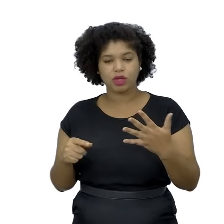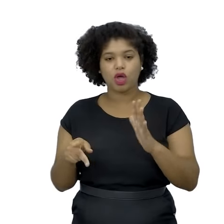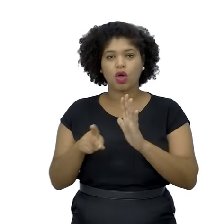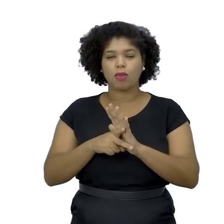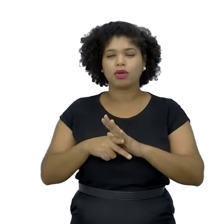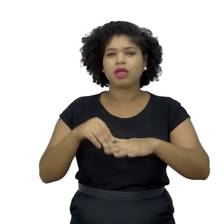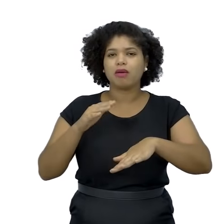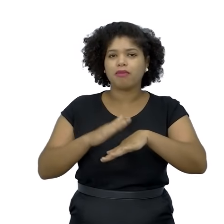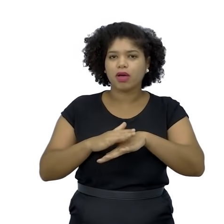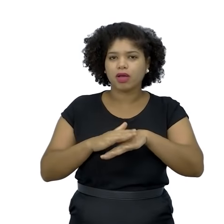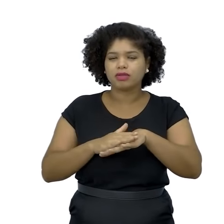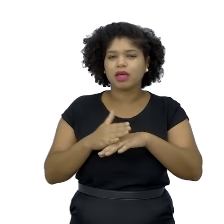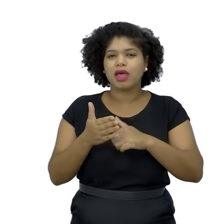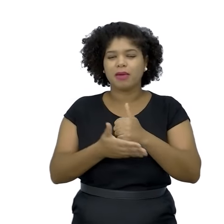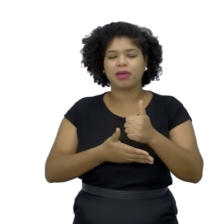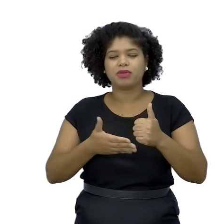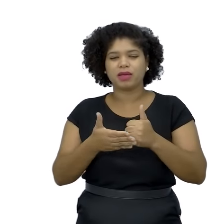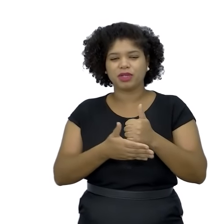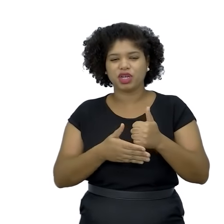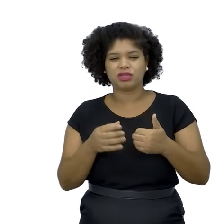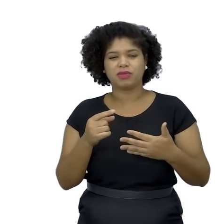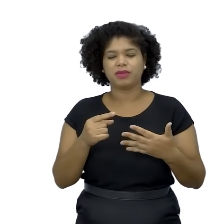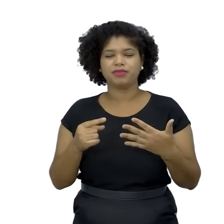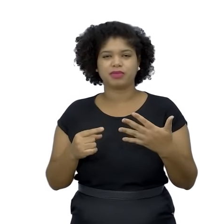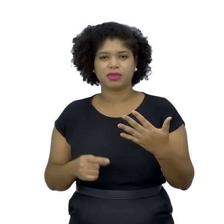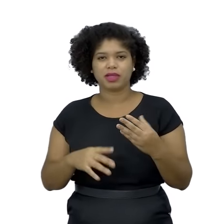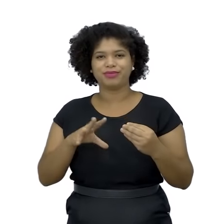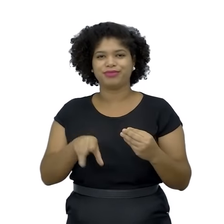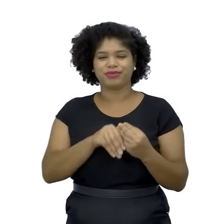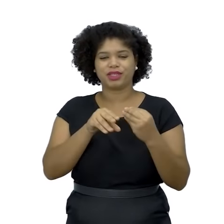os fatos fundamentais da adição,